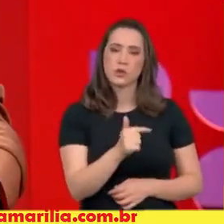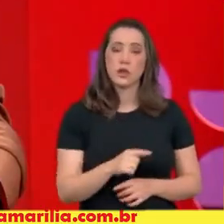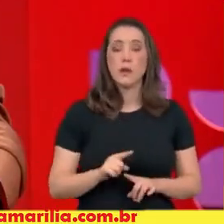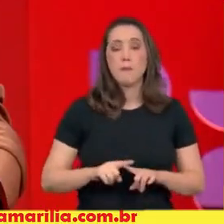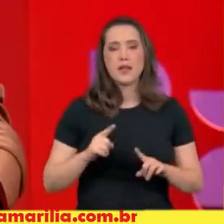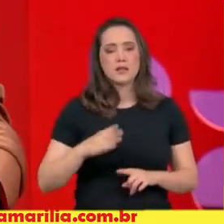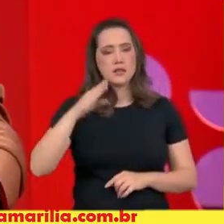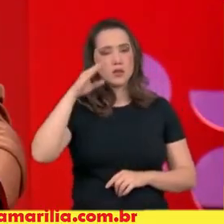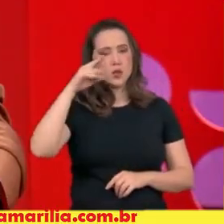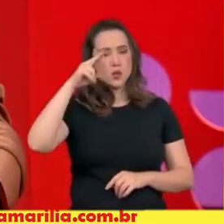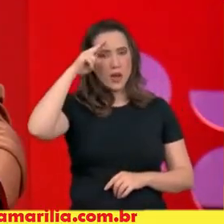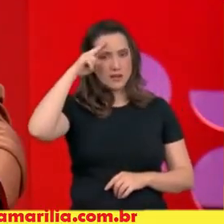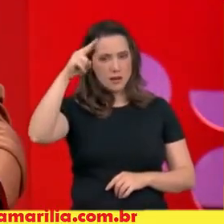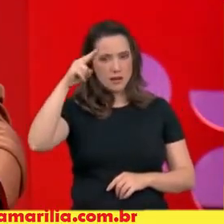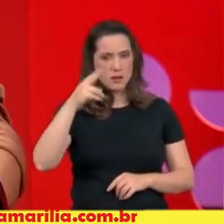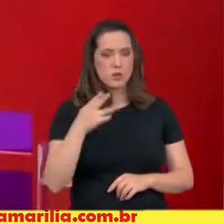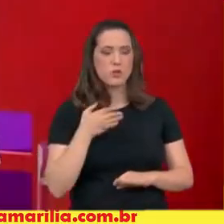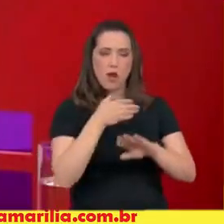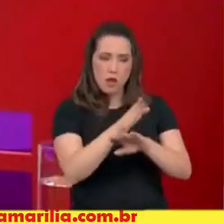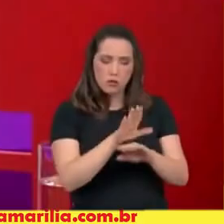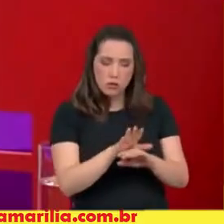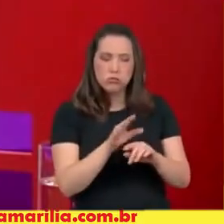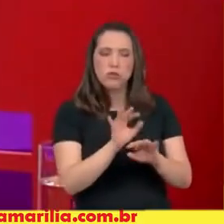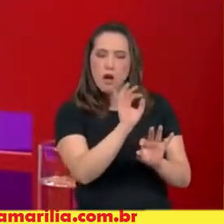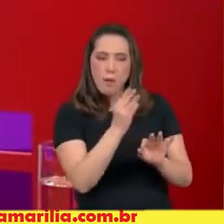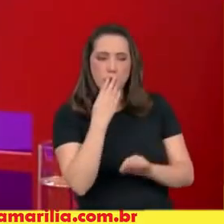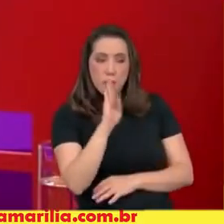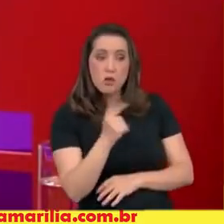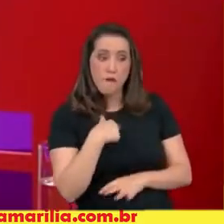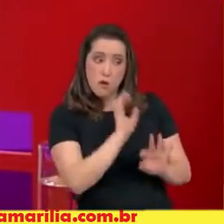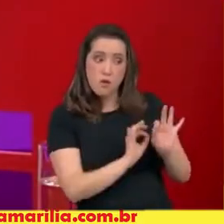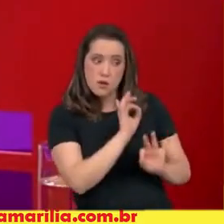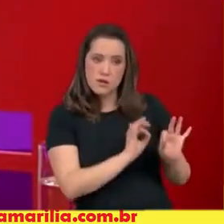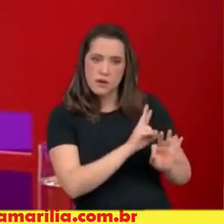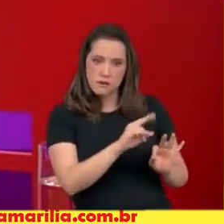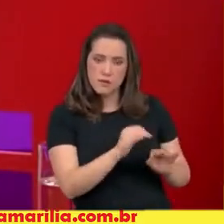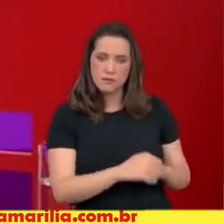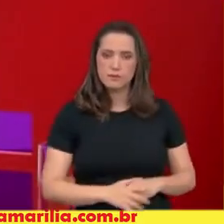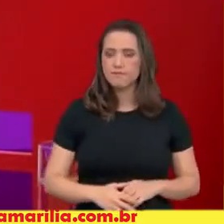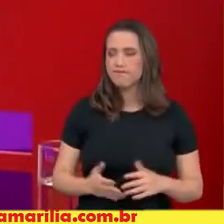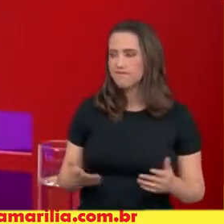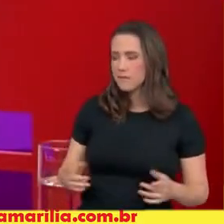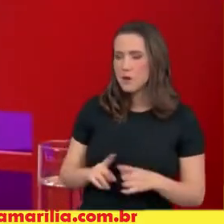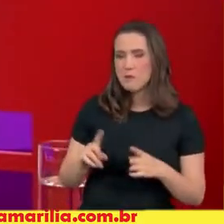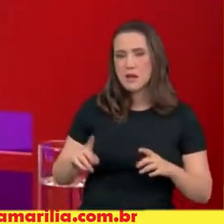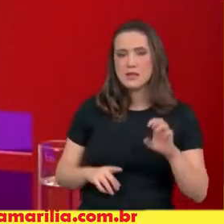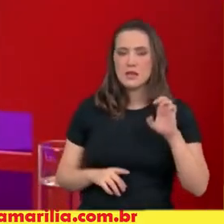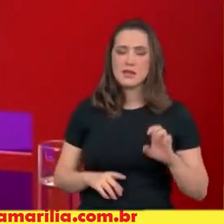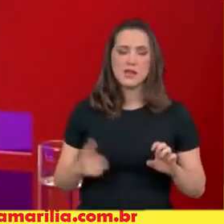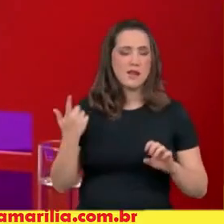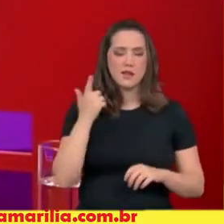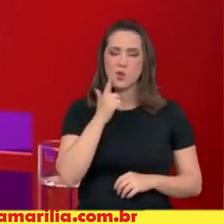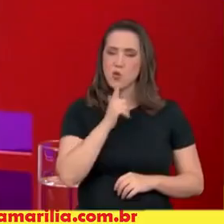promete que vai organizar eleições. Organiza. E a esquerda não consegue, o campo progressista